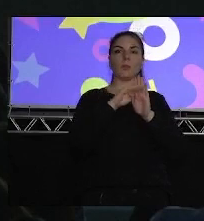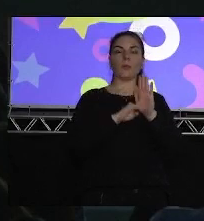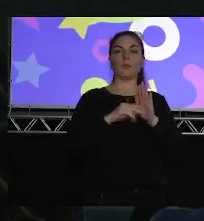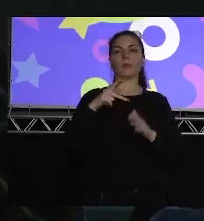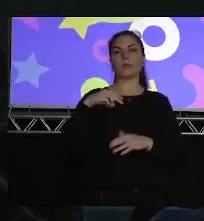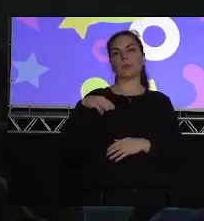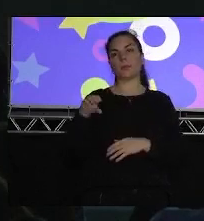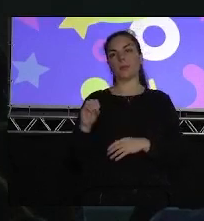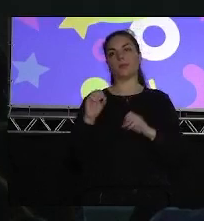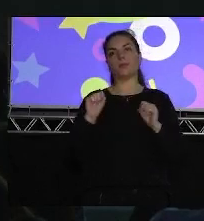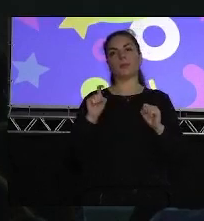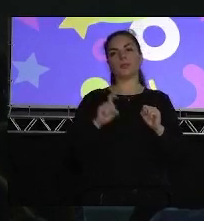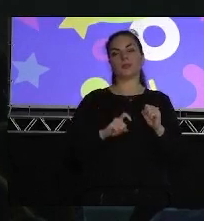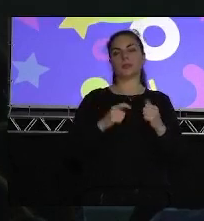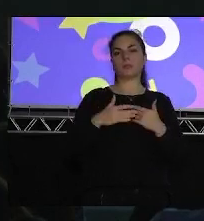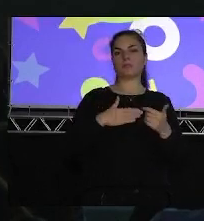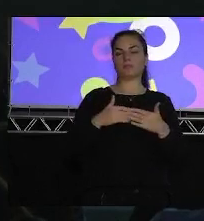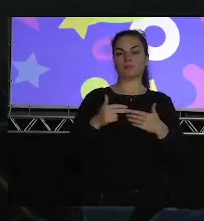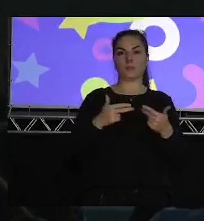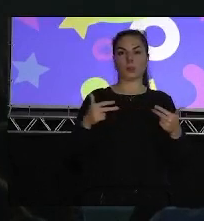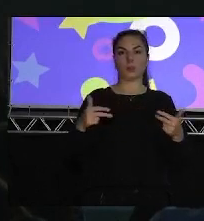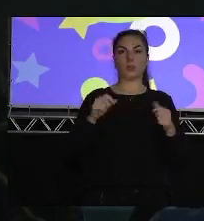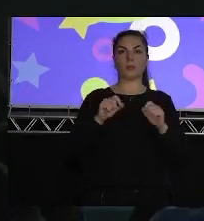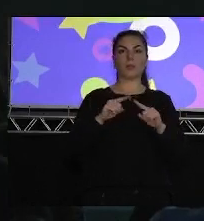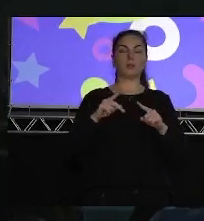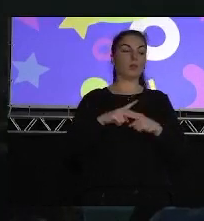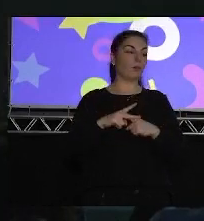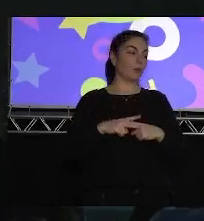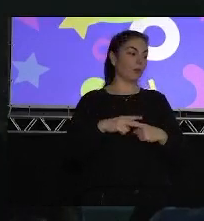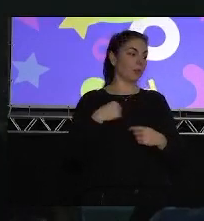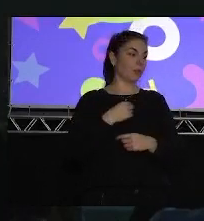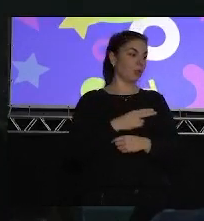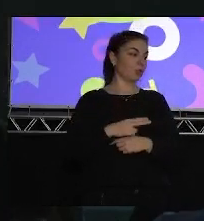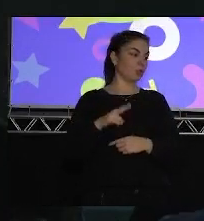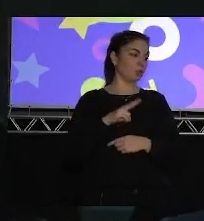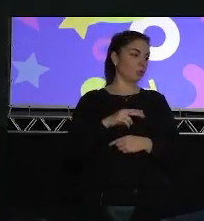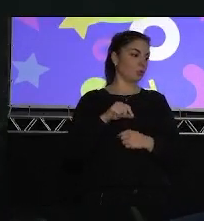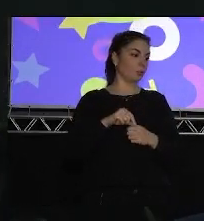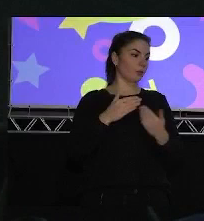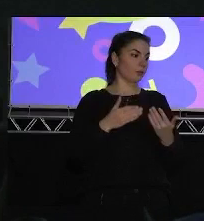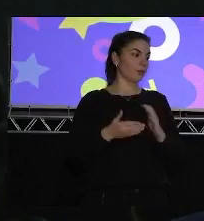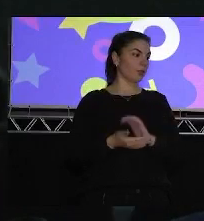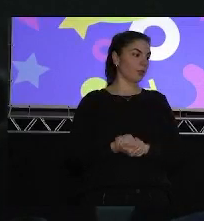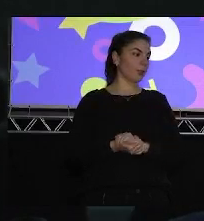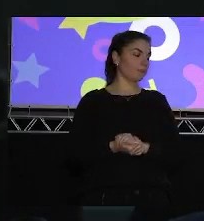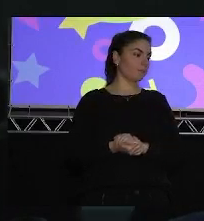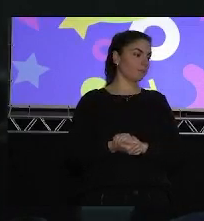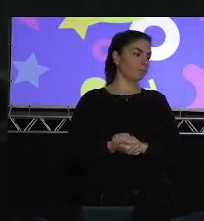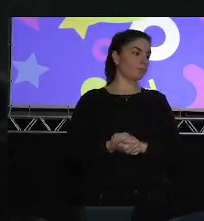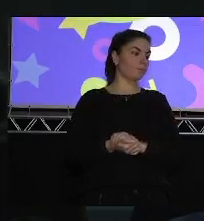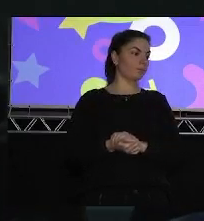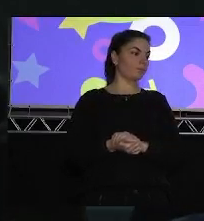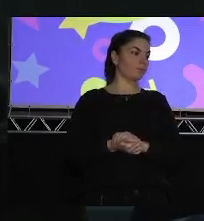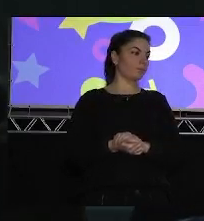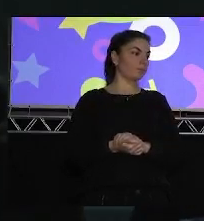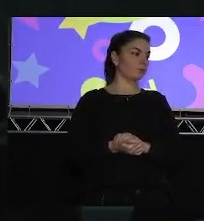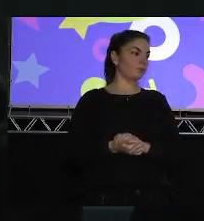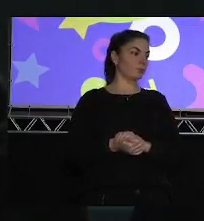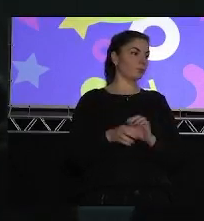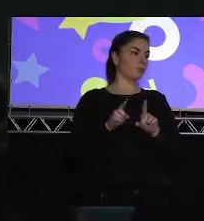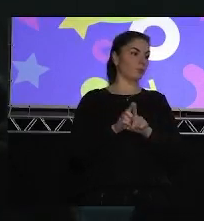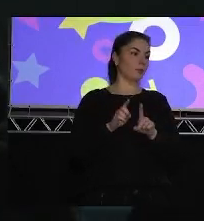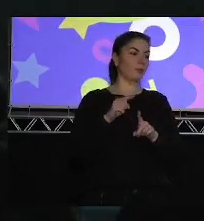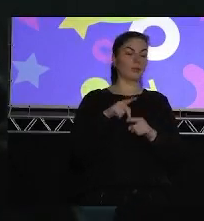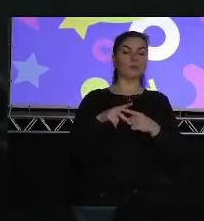pode ser com o que seja, né, mas é uma ferramenta que a gente usa para facilitar, então isso ajuda a entender. E a gente tem uma que é